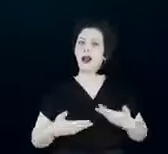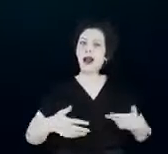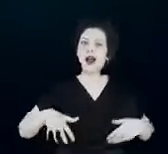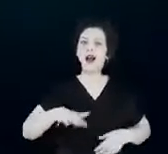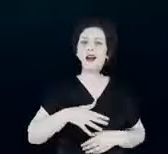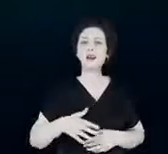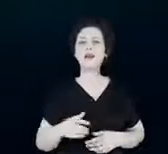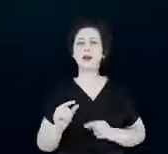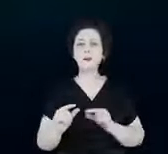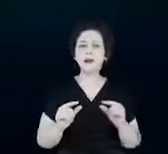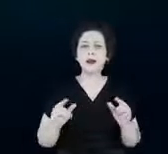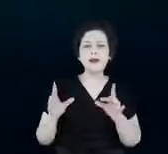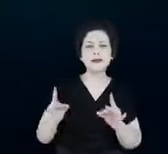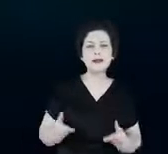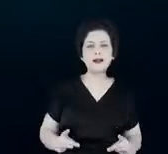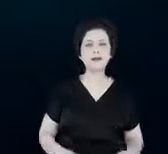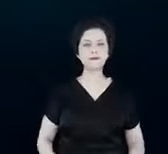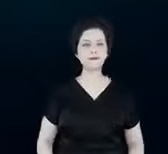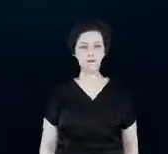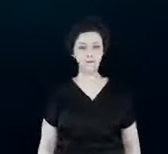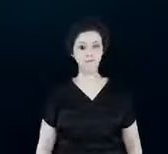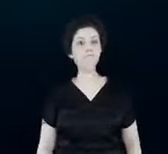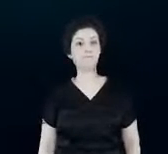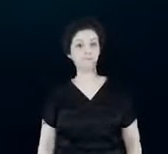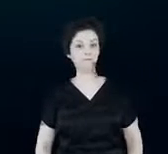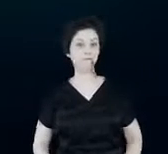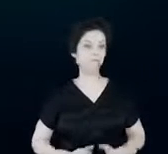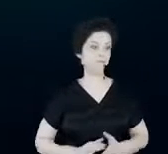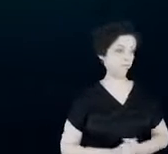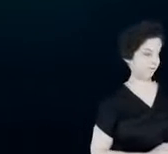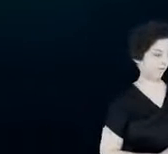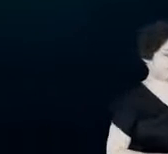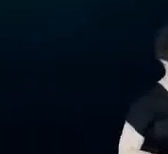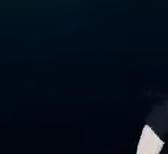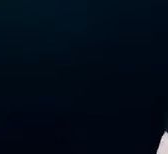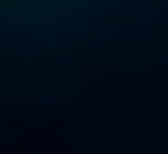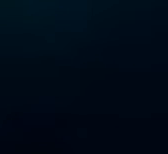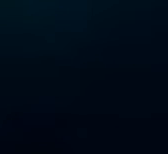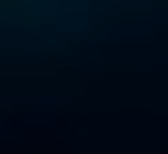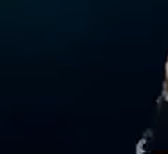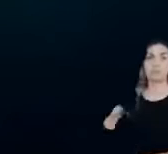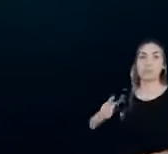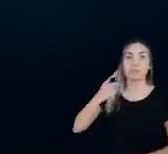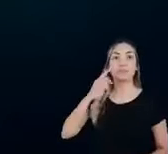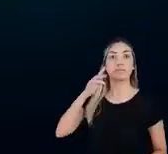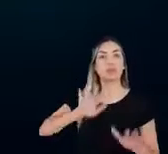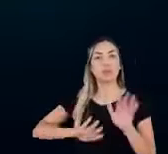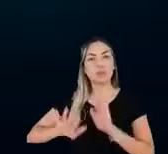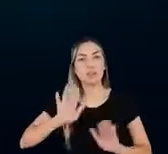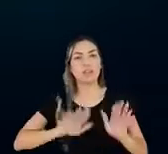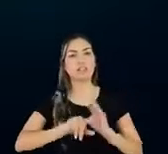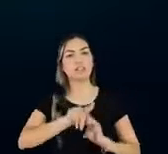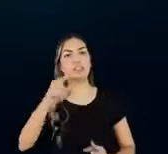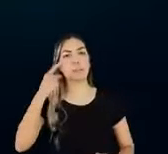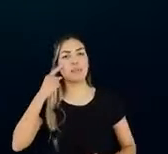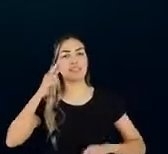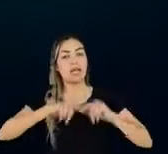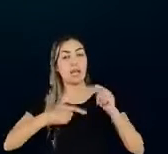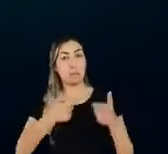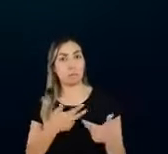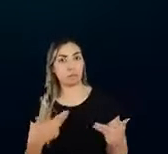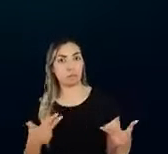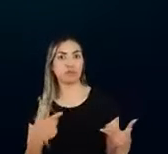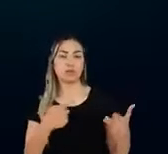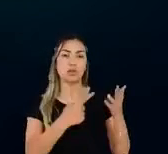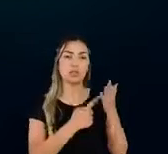tá Oi gente cuidado né quando a gente for pensar em produtos e vai menos produto para a gente usar tecnologia para